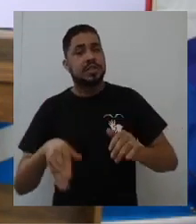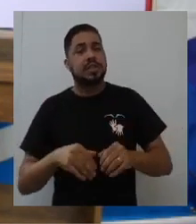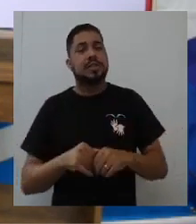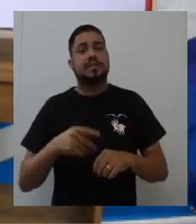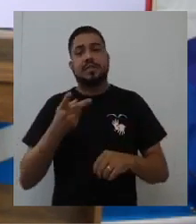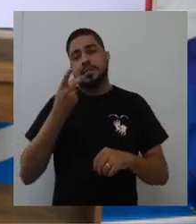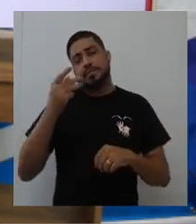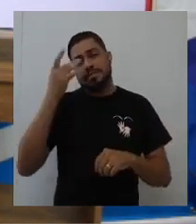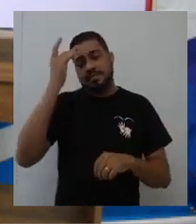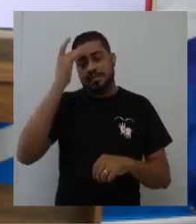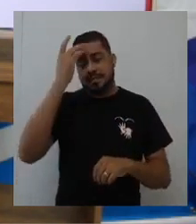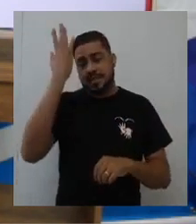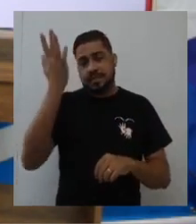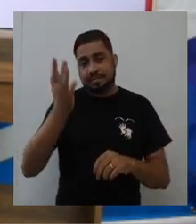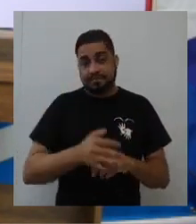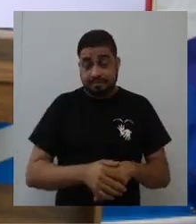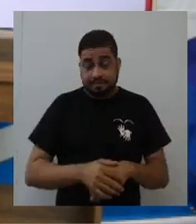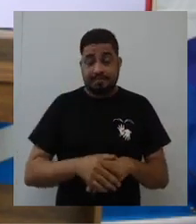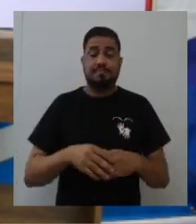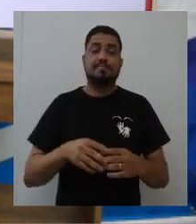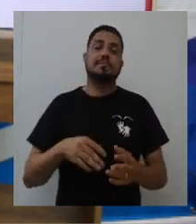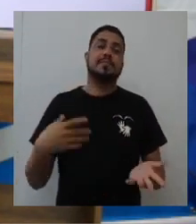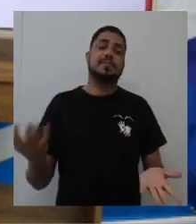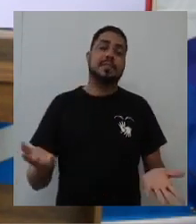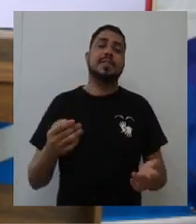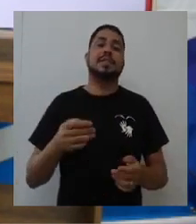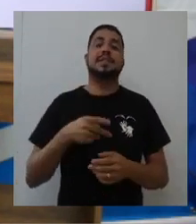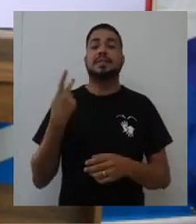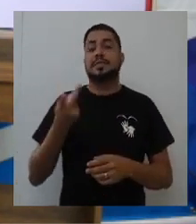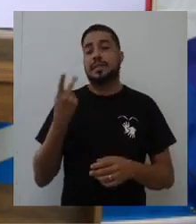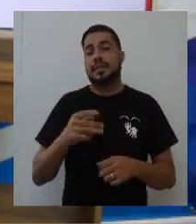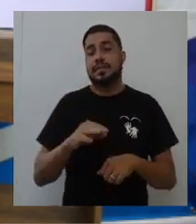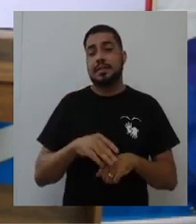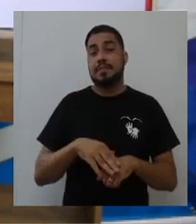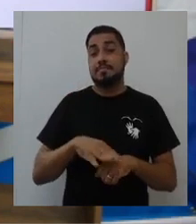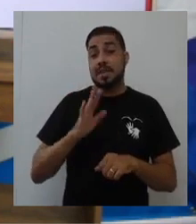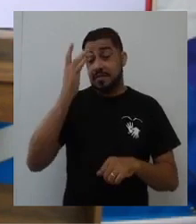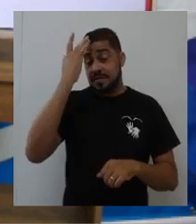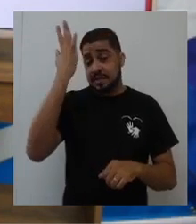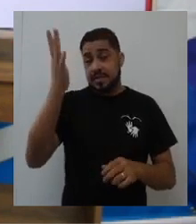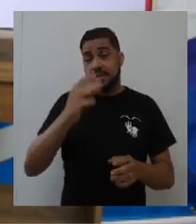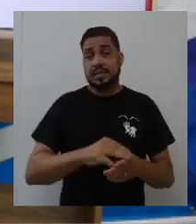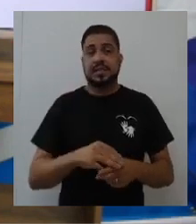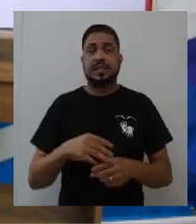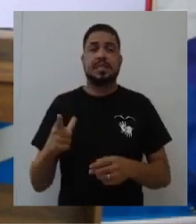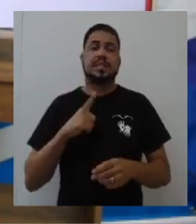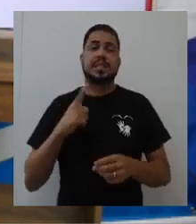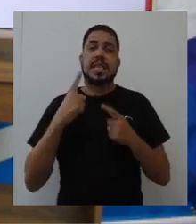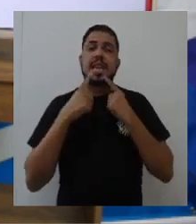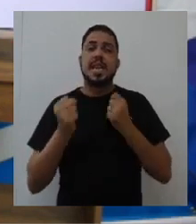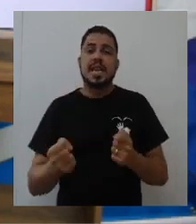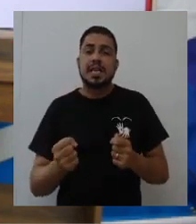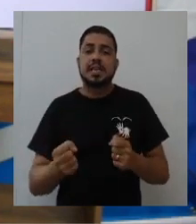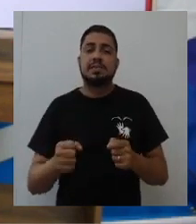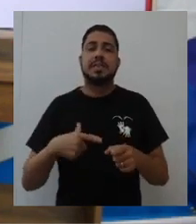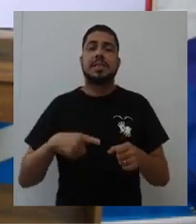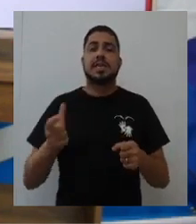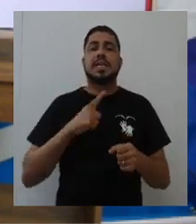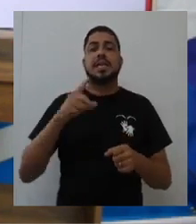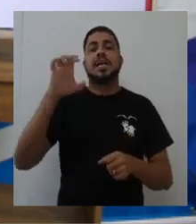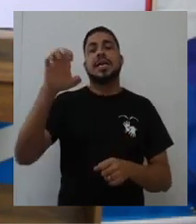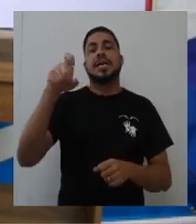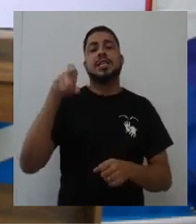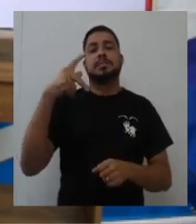mais fáceis. Na verdade, o que a gente chama de mais fácil, em língua portuguesa, a gente chama de